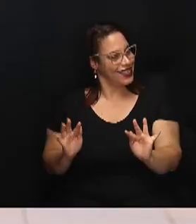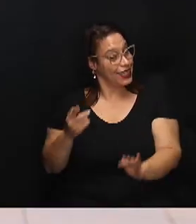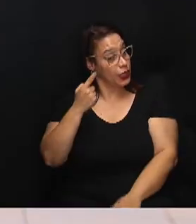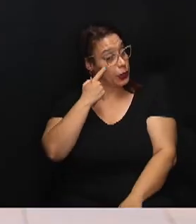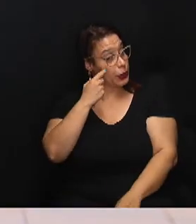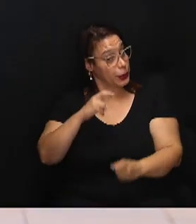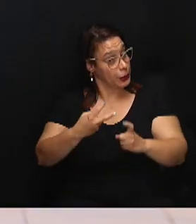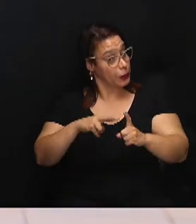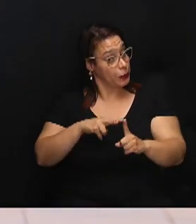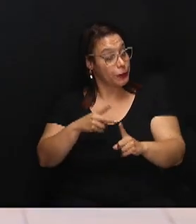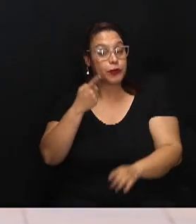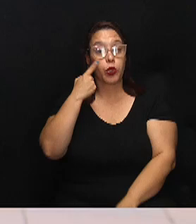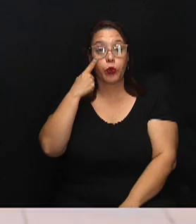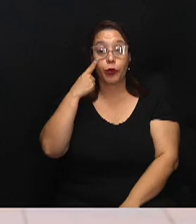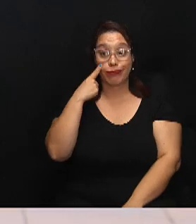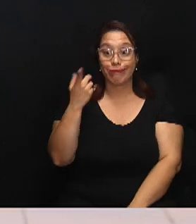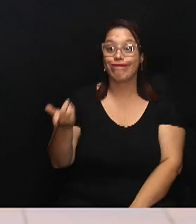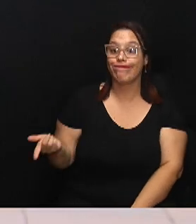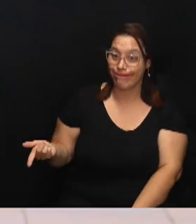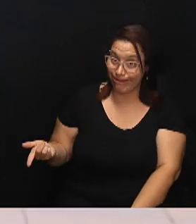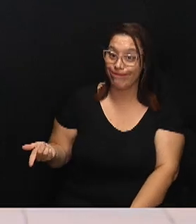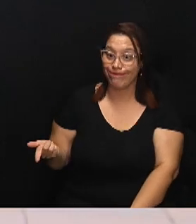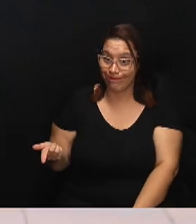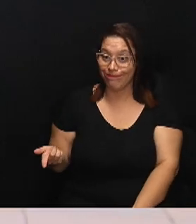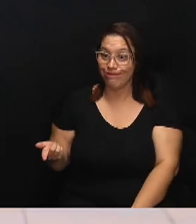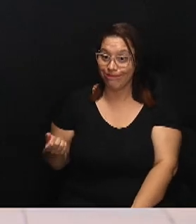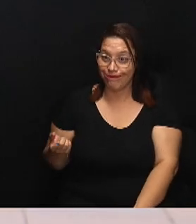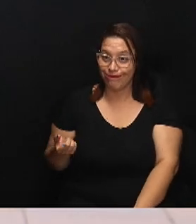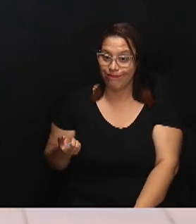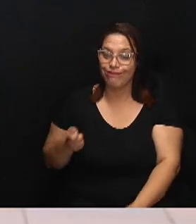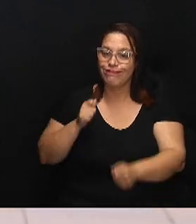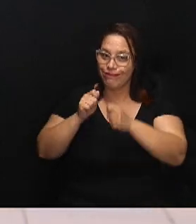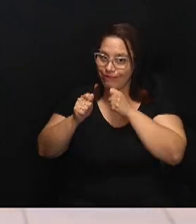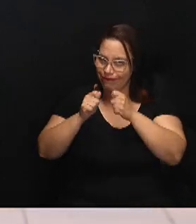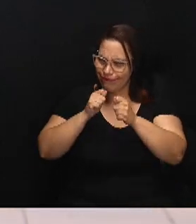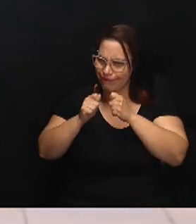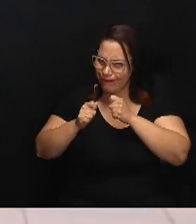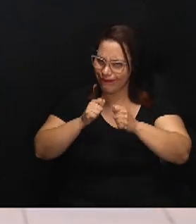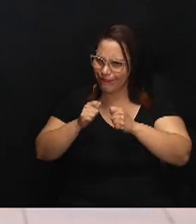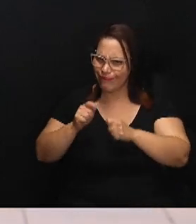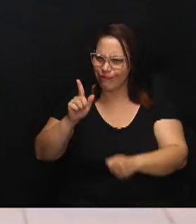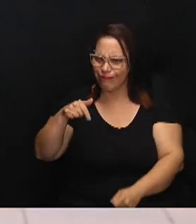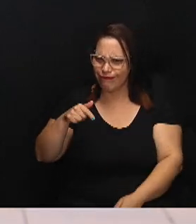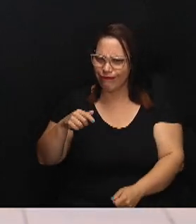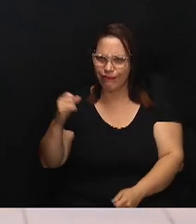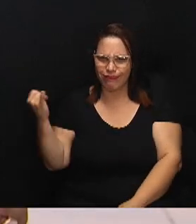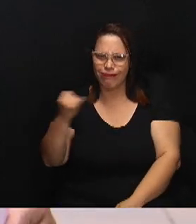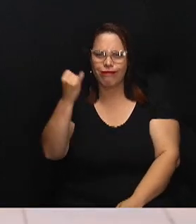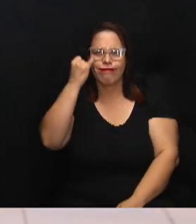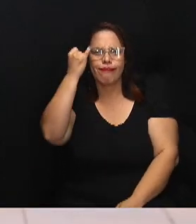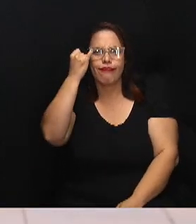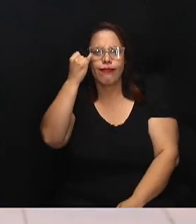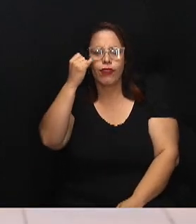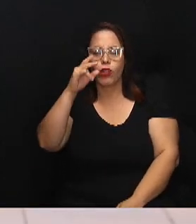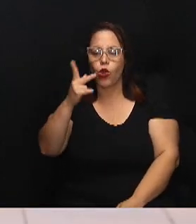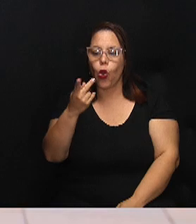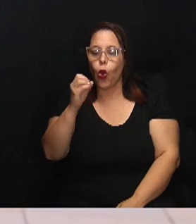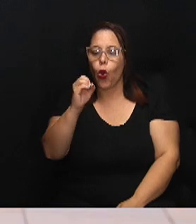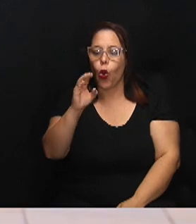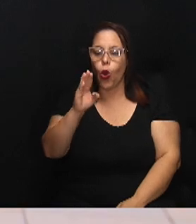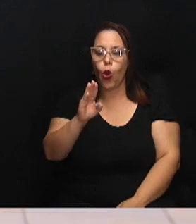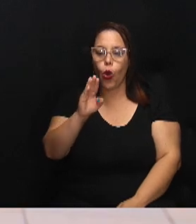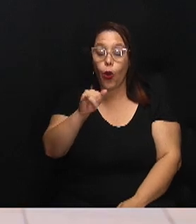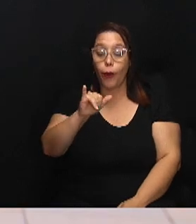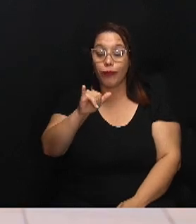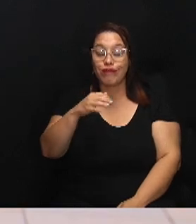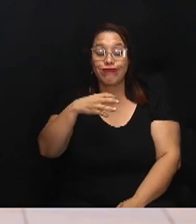pensar. Tá vendo só? Como disse essa nossa última entrevistada, né? A importância de você ter aí um hobby para manter a